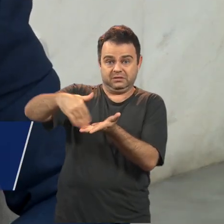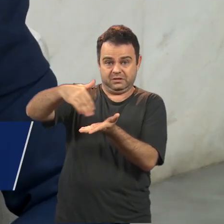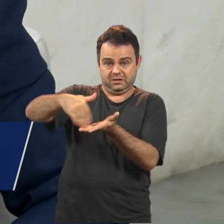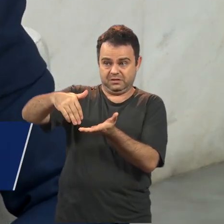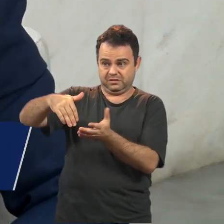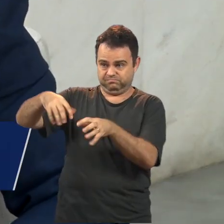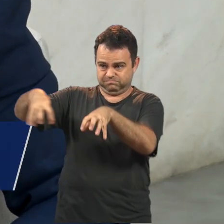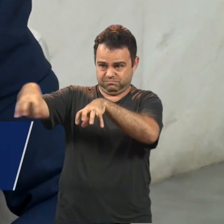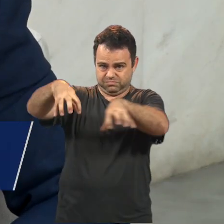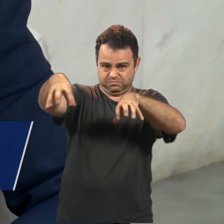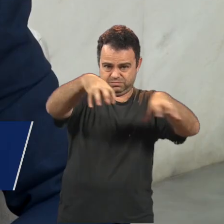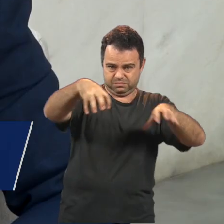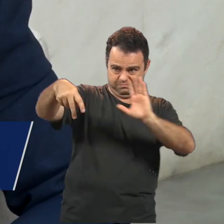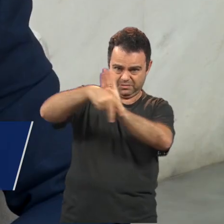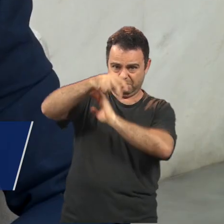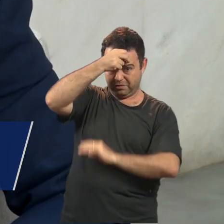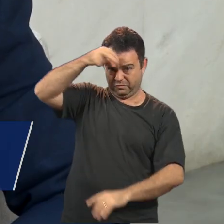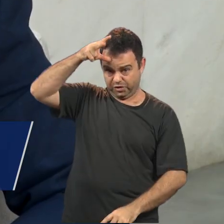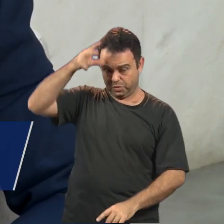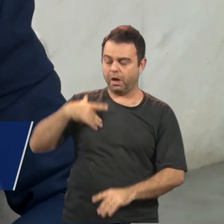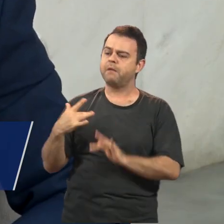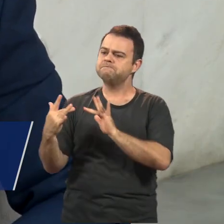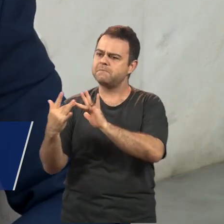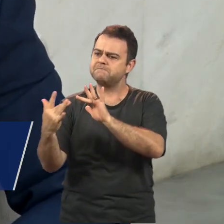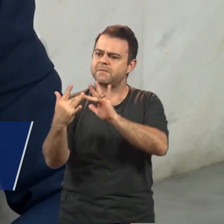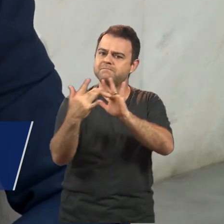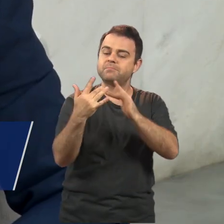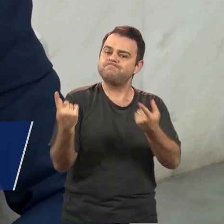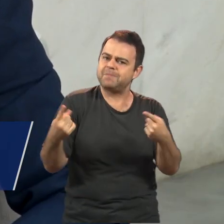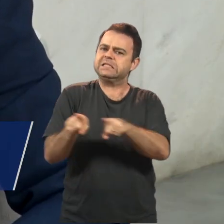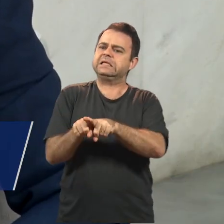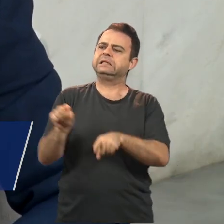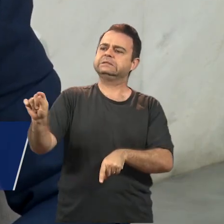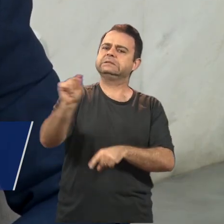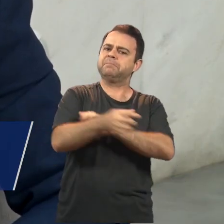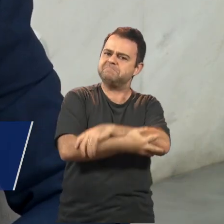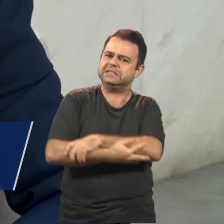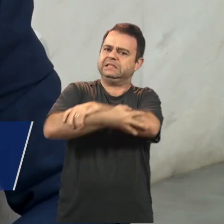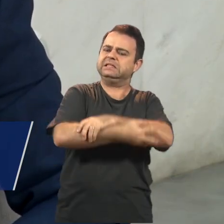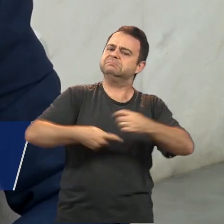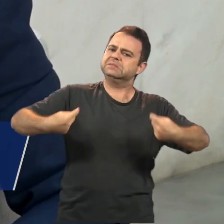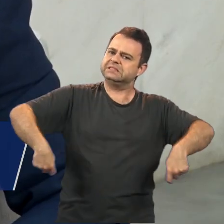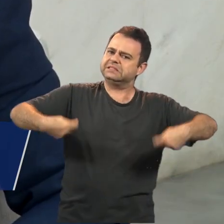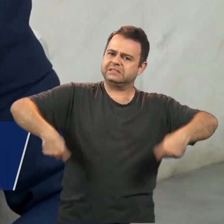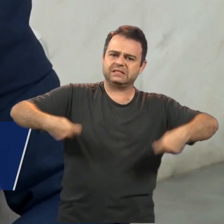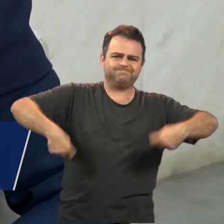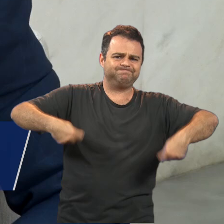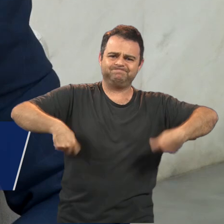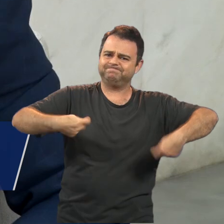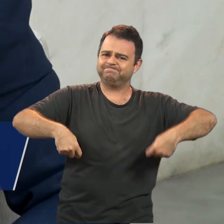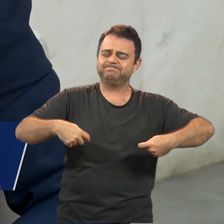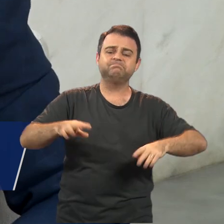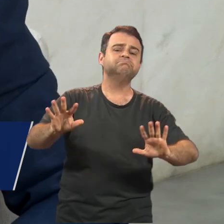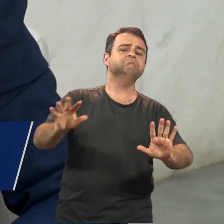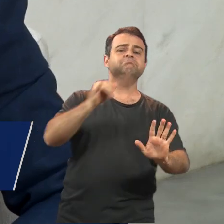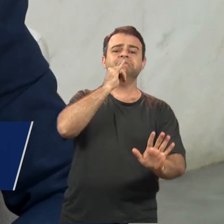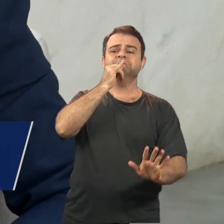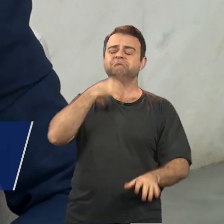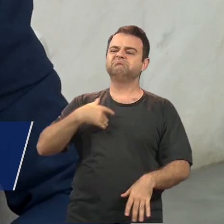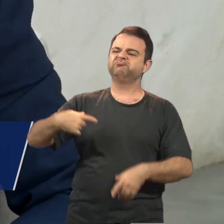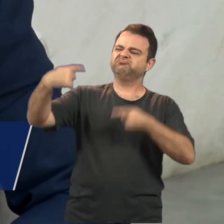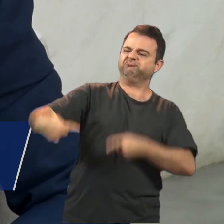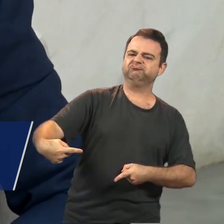Executivo, eu digo que é necessário. Porque você não pode fazer uma política apenas de